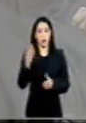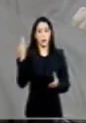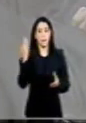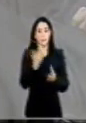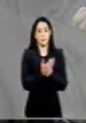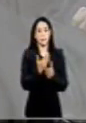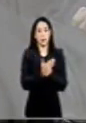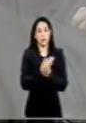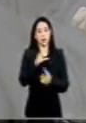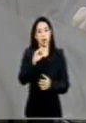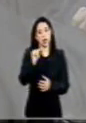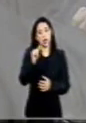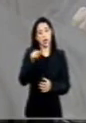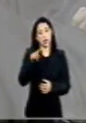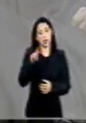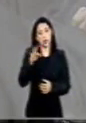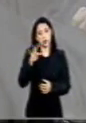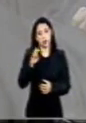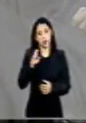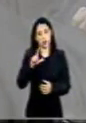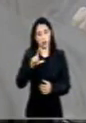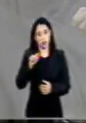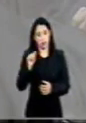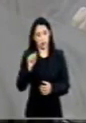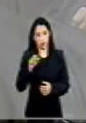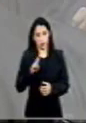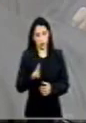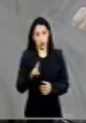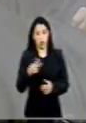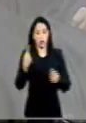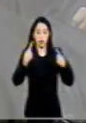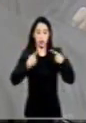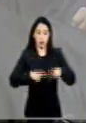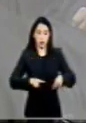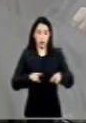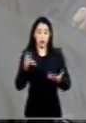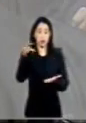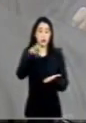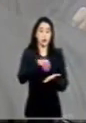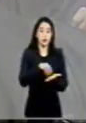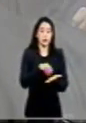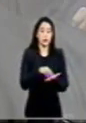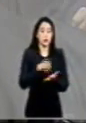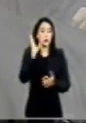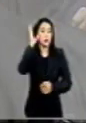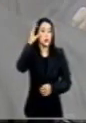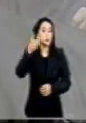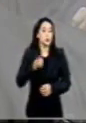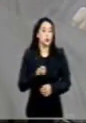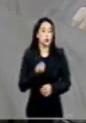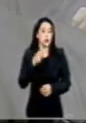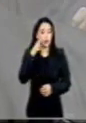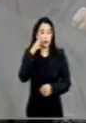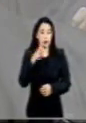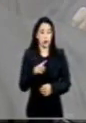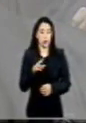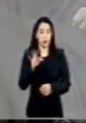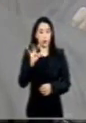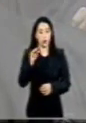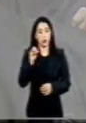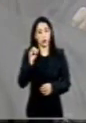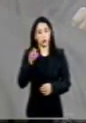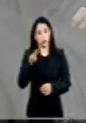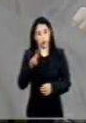contra os parlamentares, mas o núcleo dessa decisão foi justamente a prerrogativa de foro.